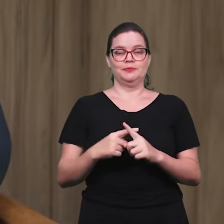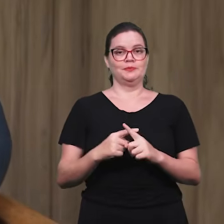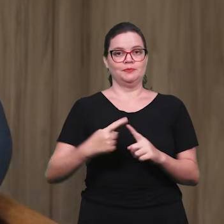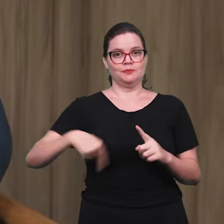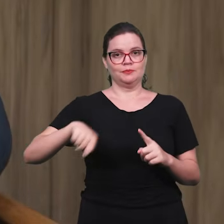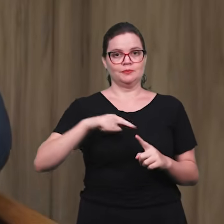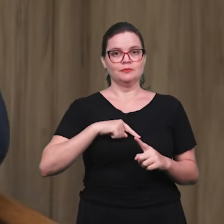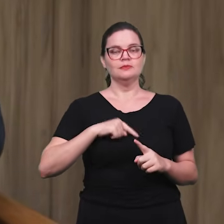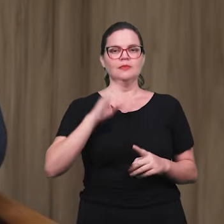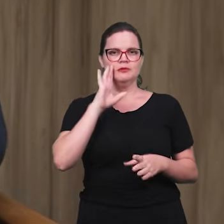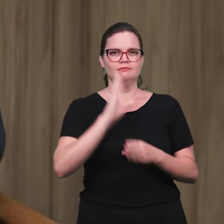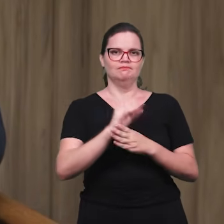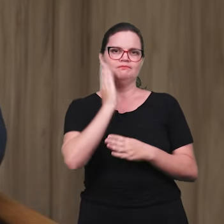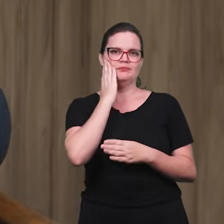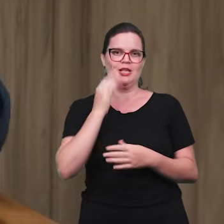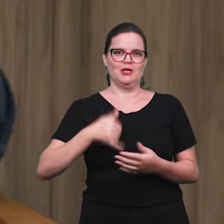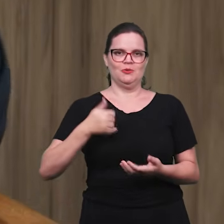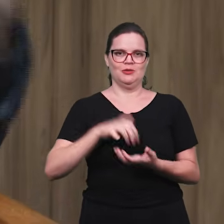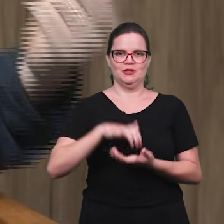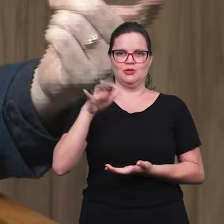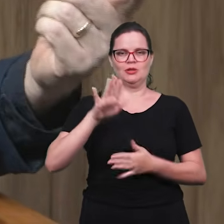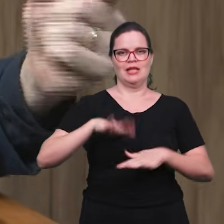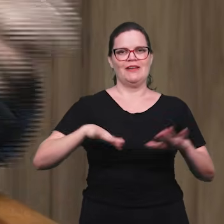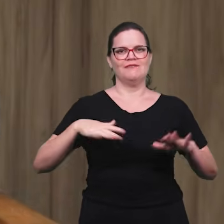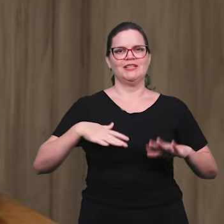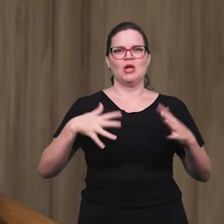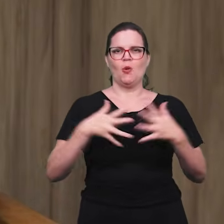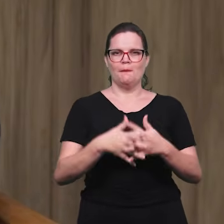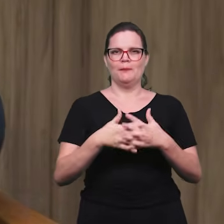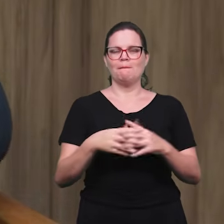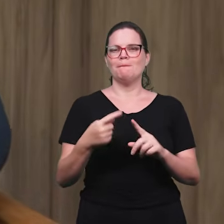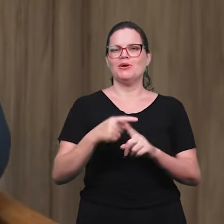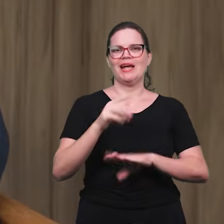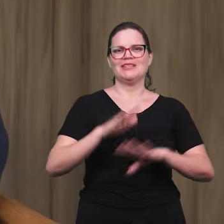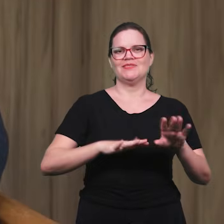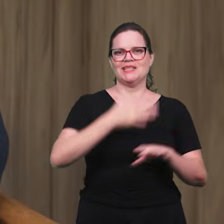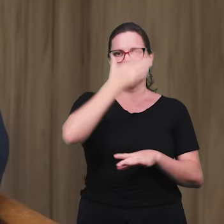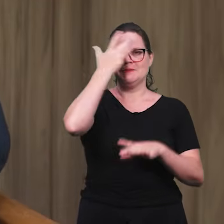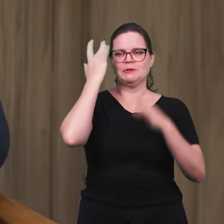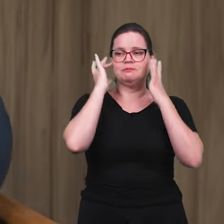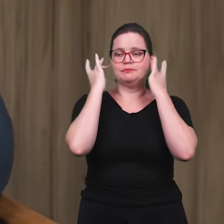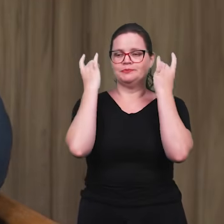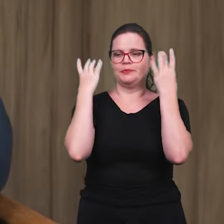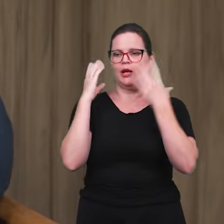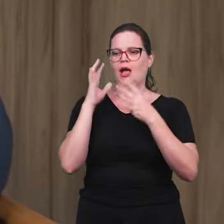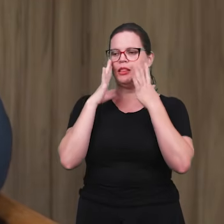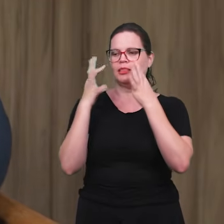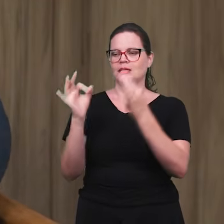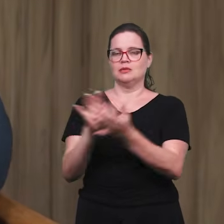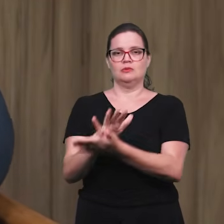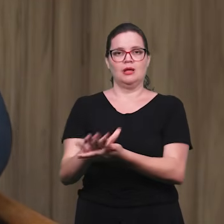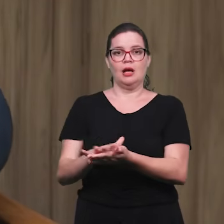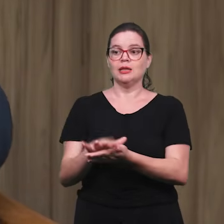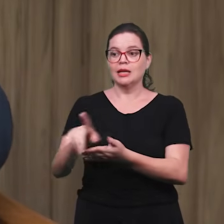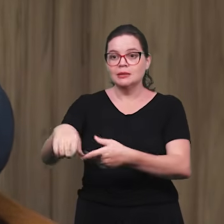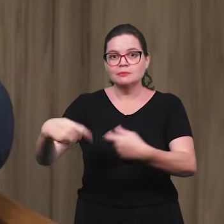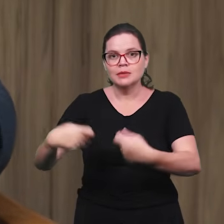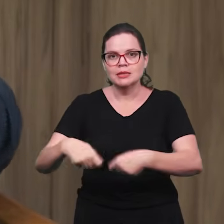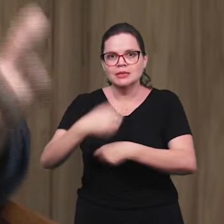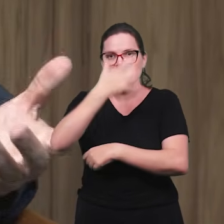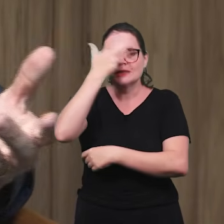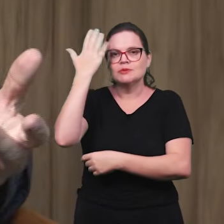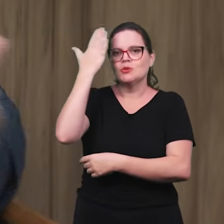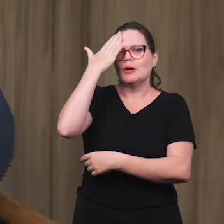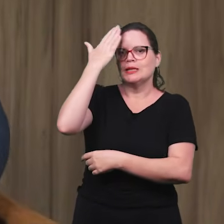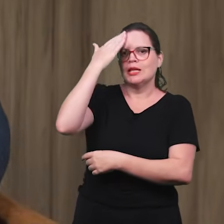nossos idosos, muitas das vezes, as complicações ela vêm por falta de ser ouvido. ele precisa ser ouvido, ele precisa que